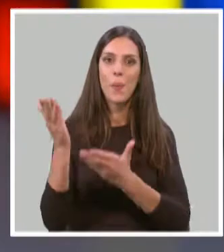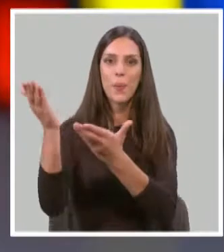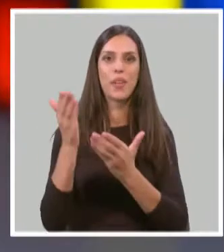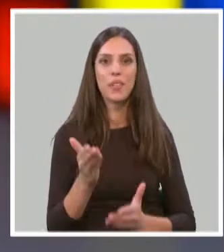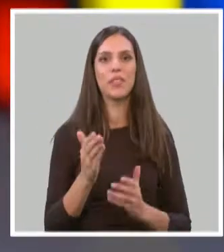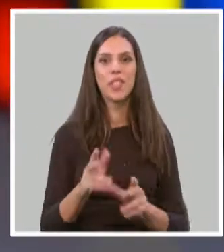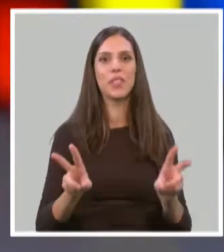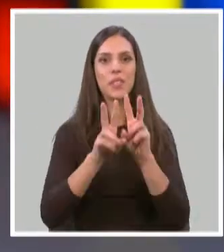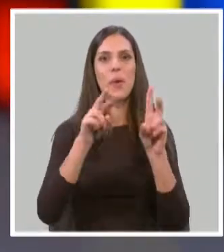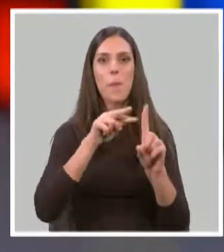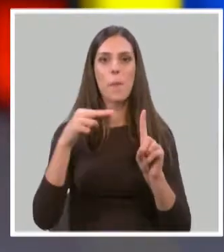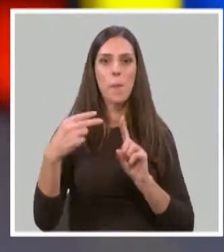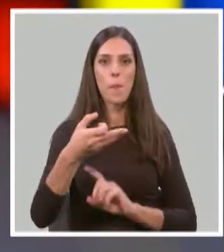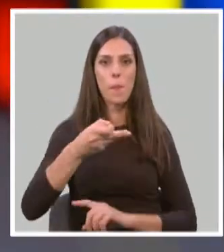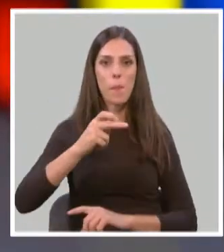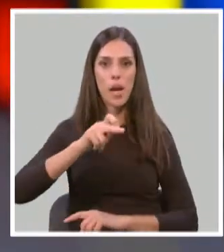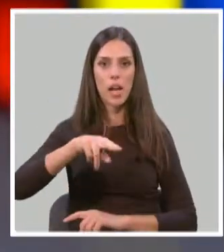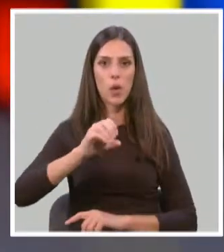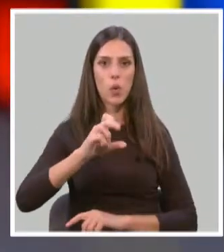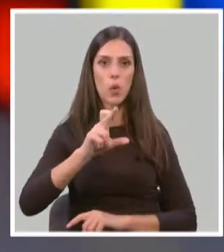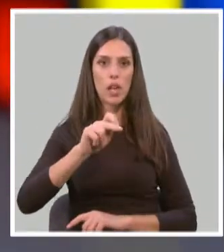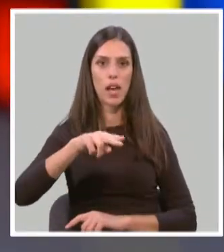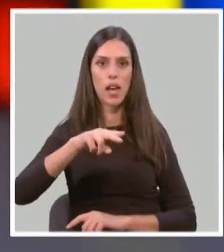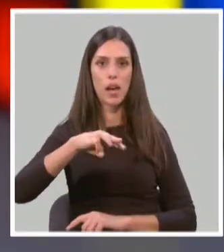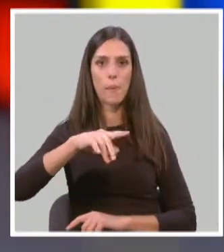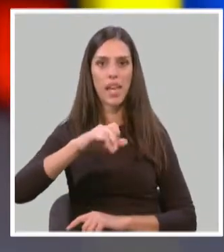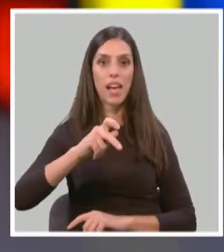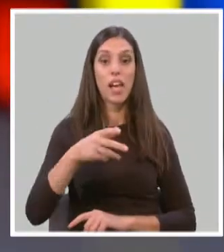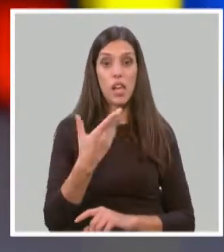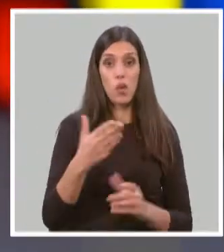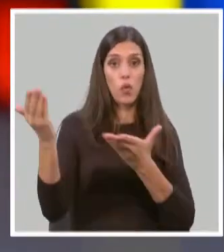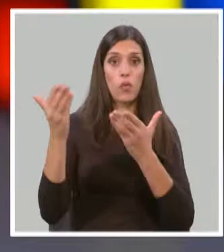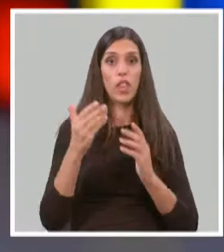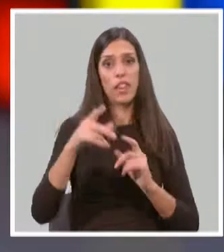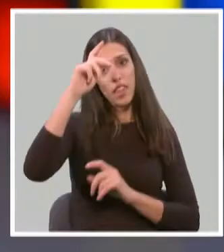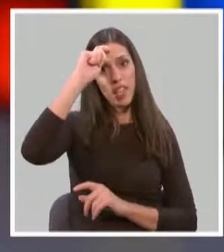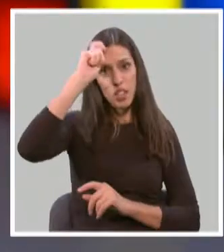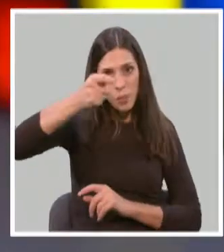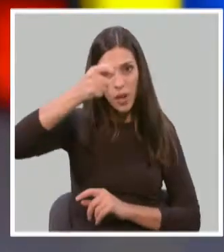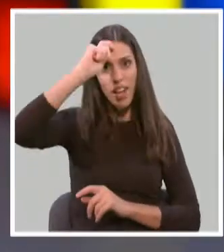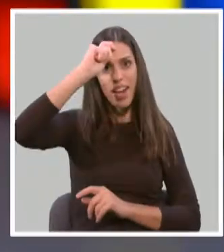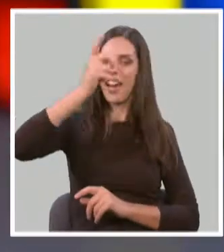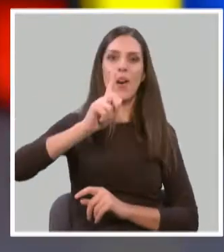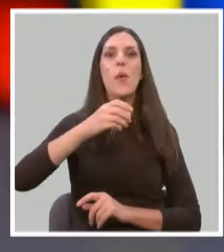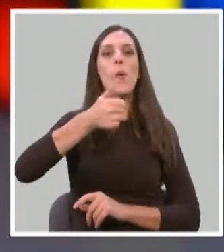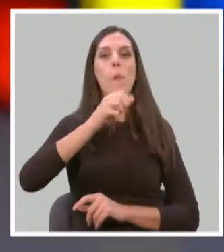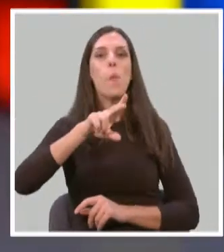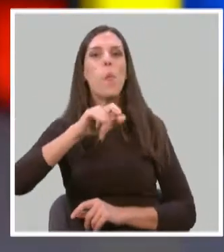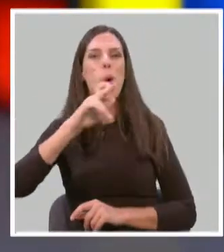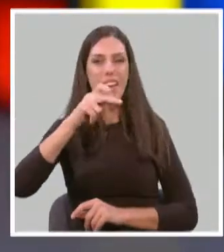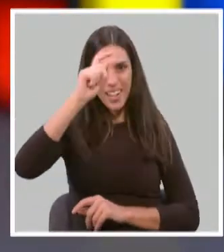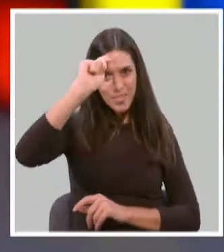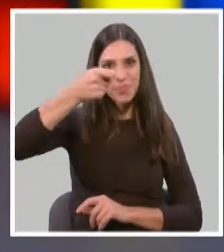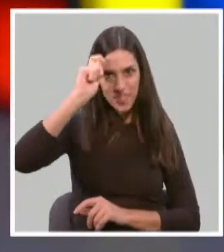Olá, sejam bem-vindos ao Panorâmica. O nosso convidado de hoje é de se lhe tirar o chapéu, ou melhor, a boina. É licenciado em Direito,